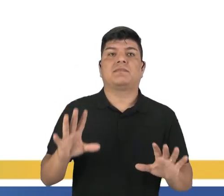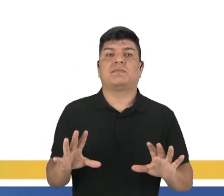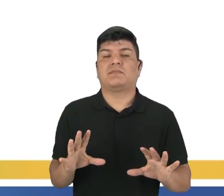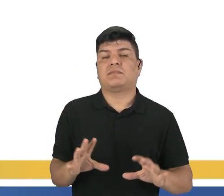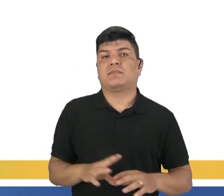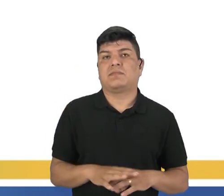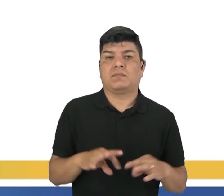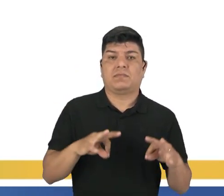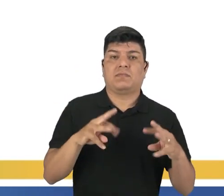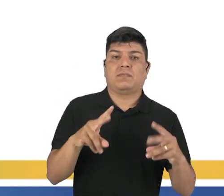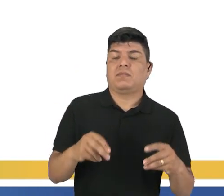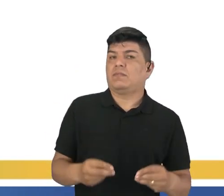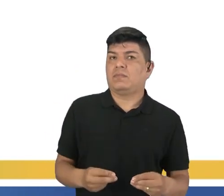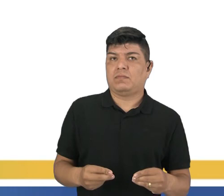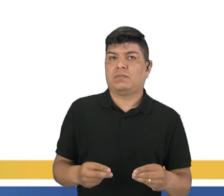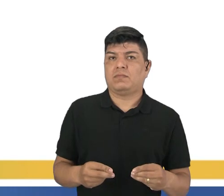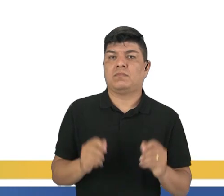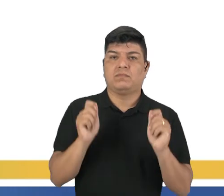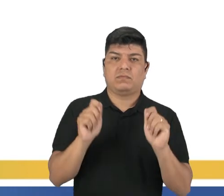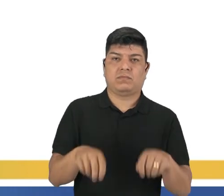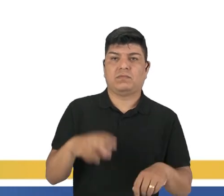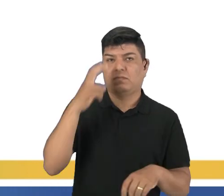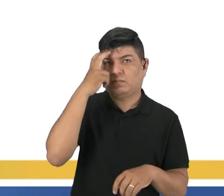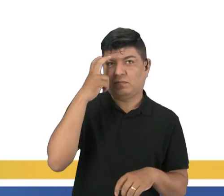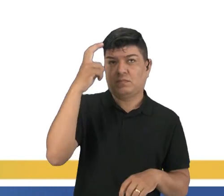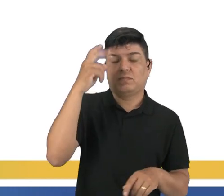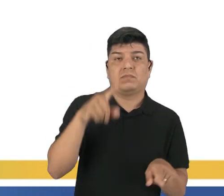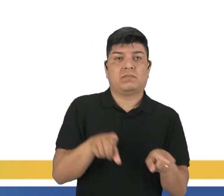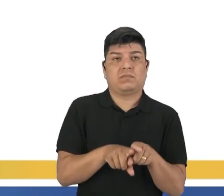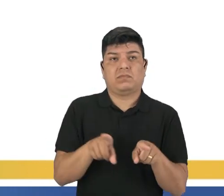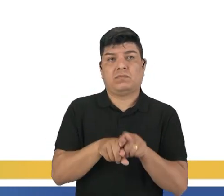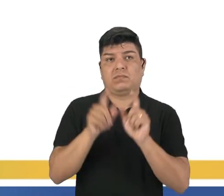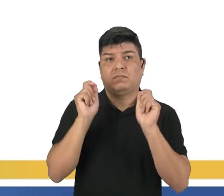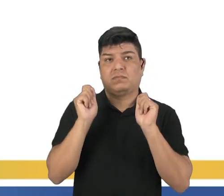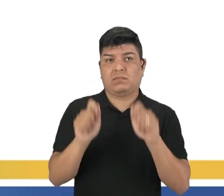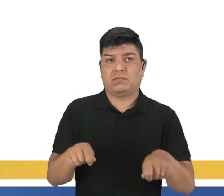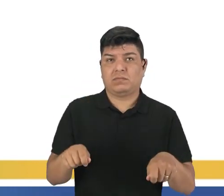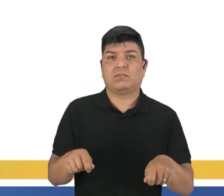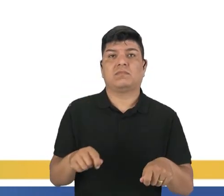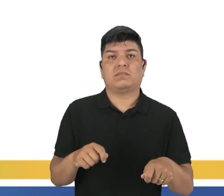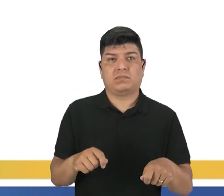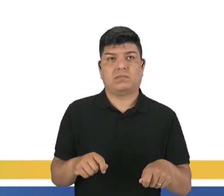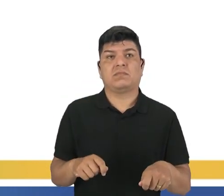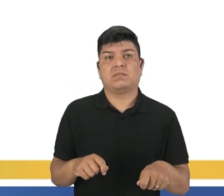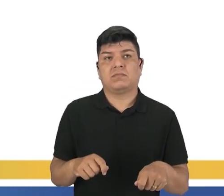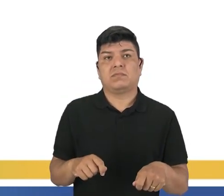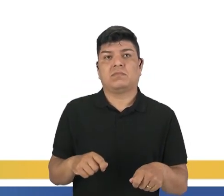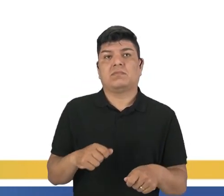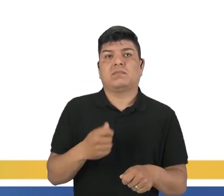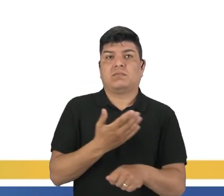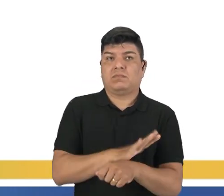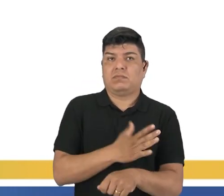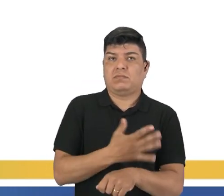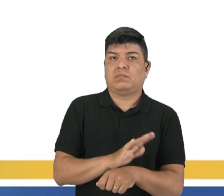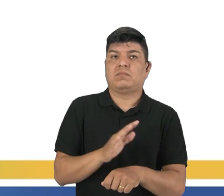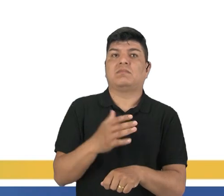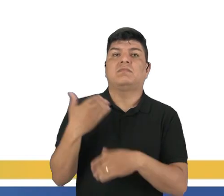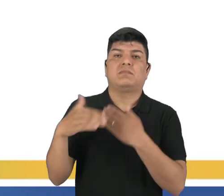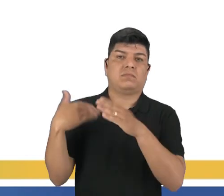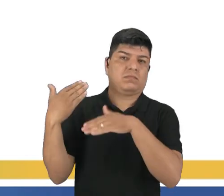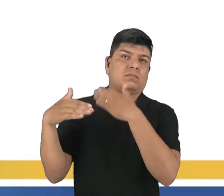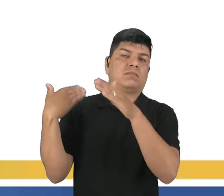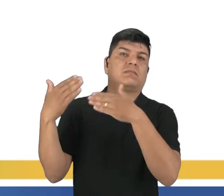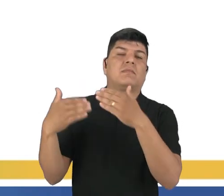seja, que ocorra todas as capacidades intelectuais que pode ser realizado através de exercício